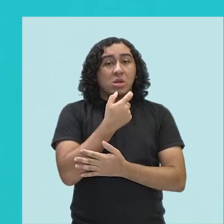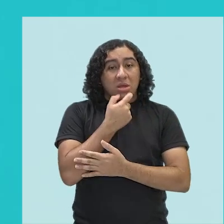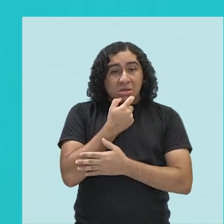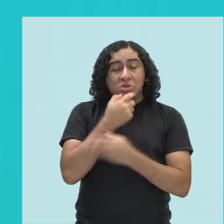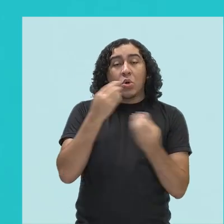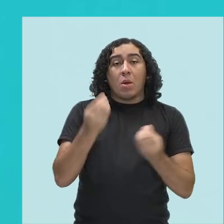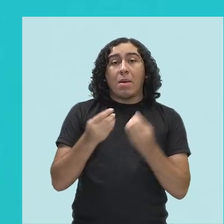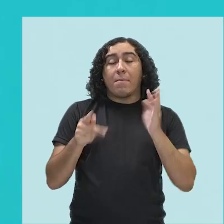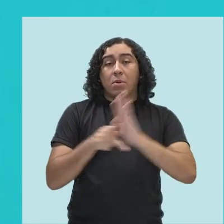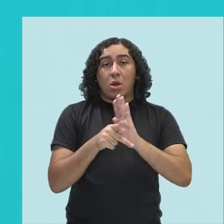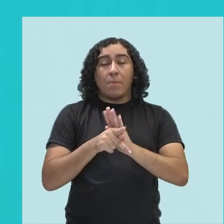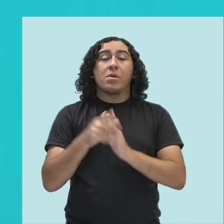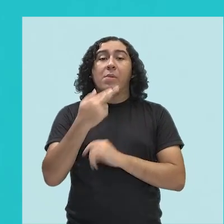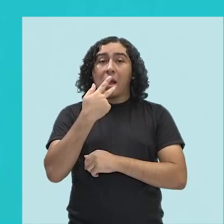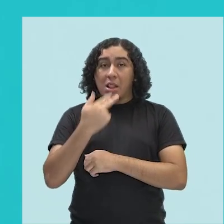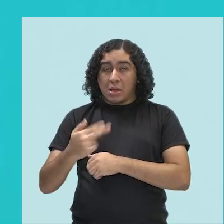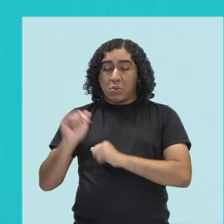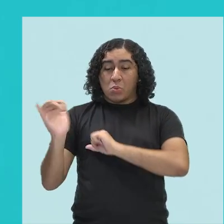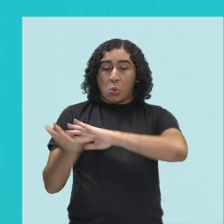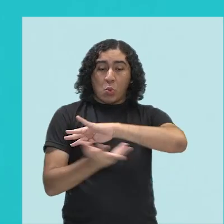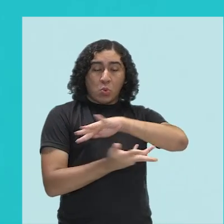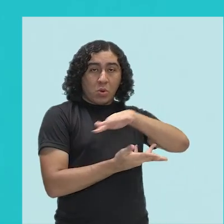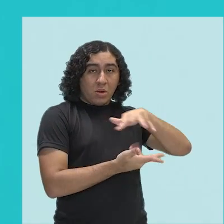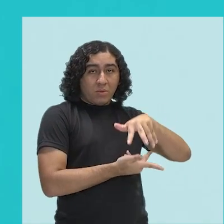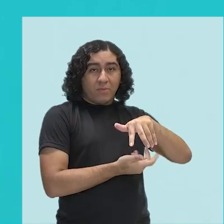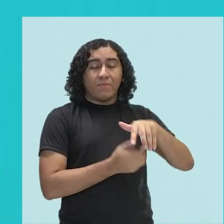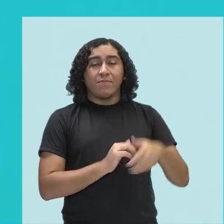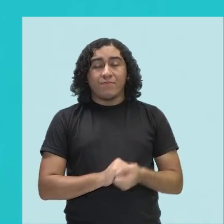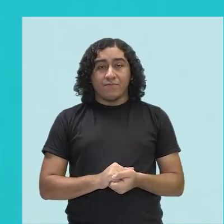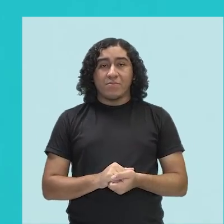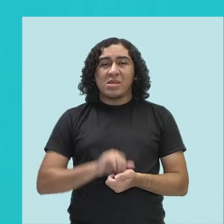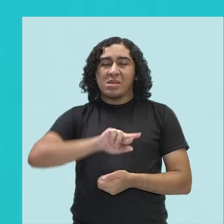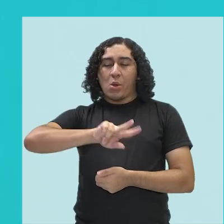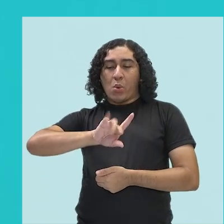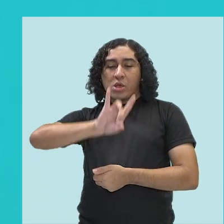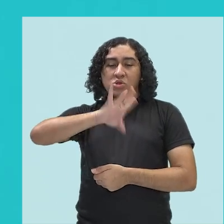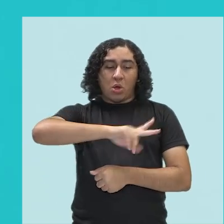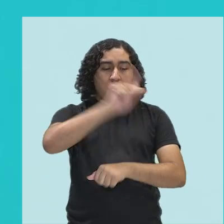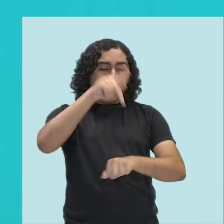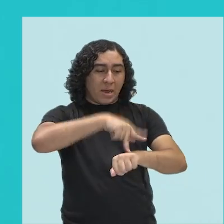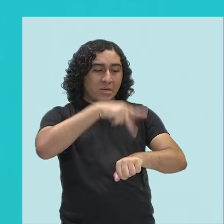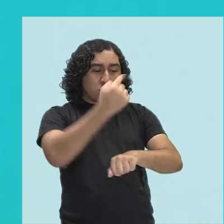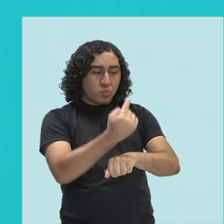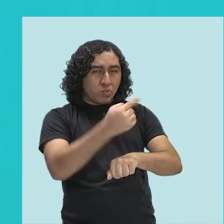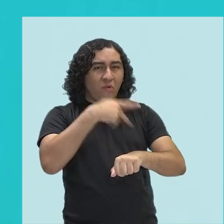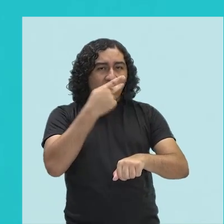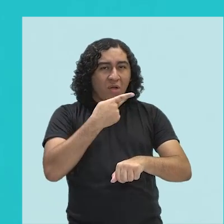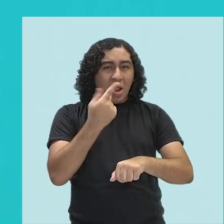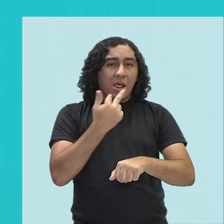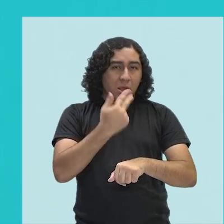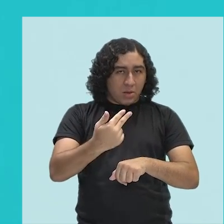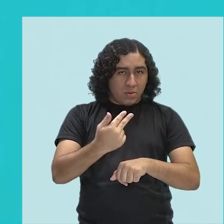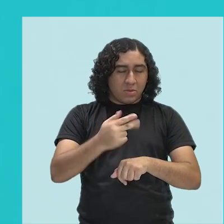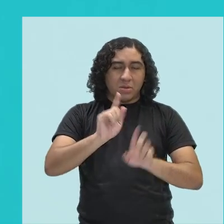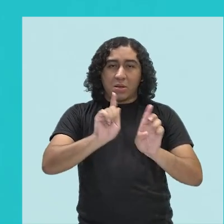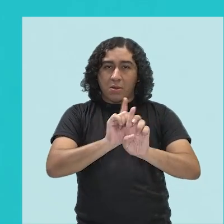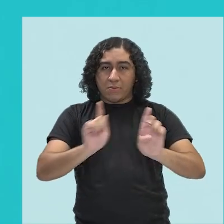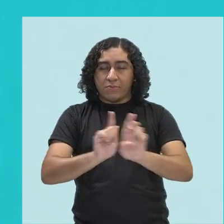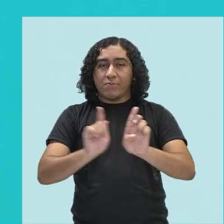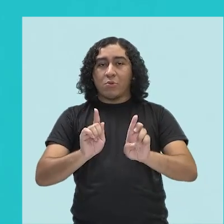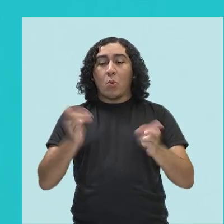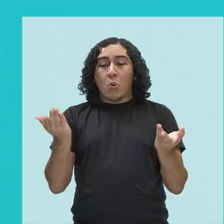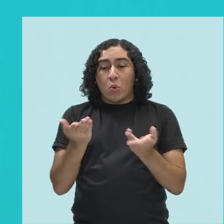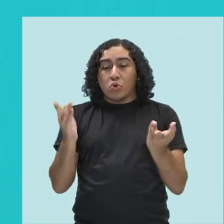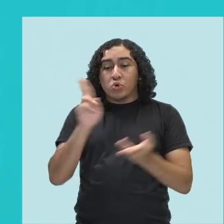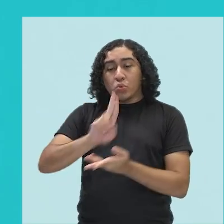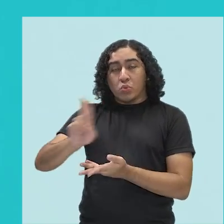inglesa como uma língua franca que se desvinculou aí de um lugar, de uma região, de determinada origem e